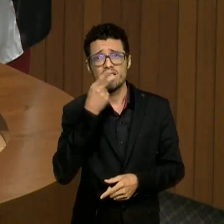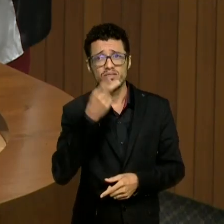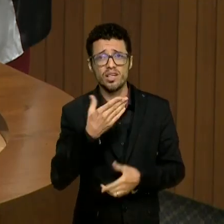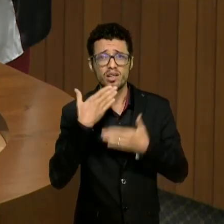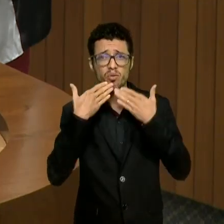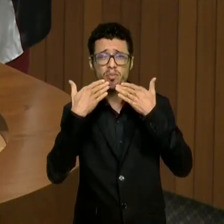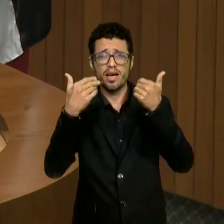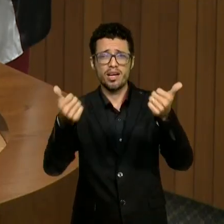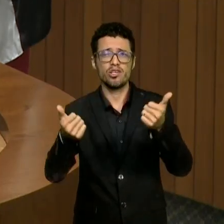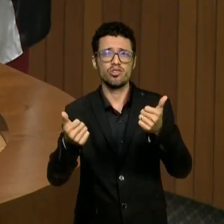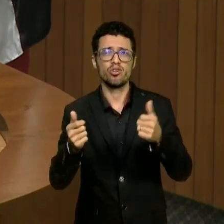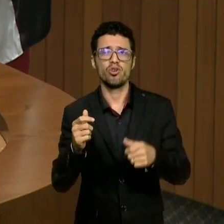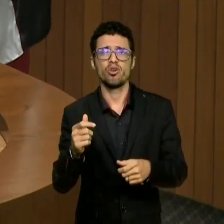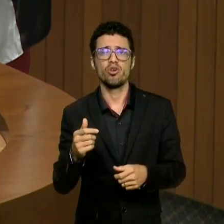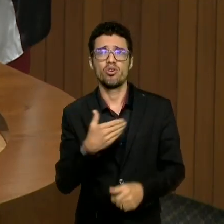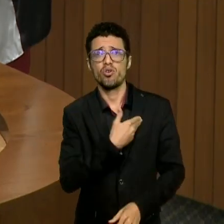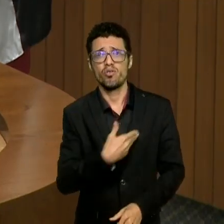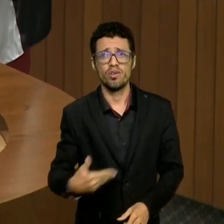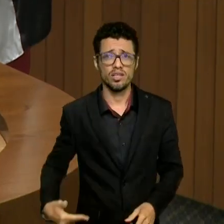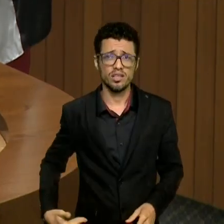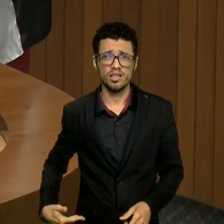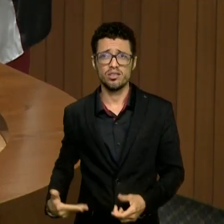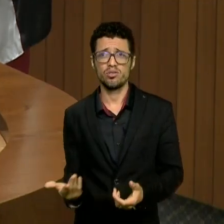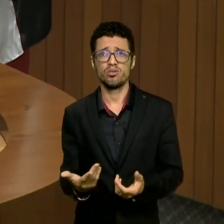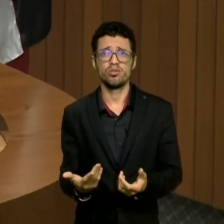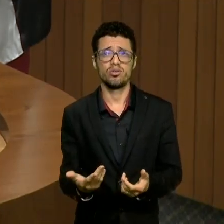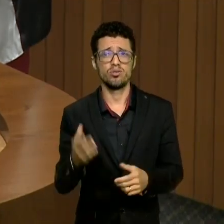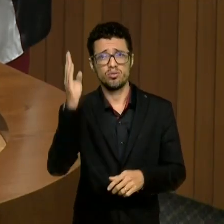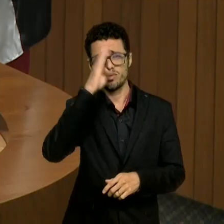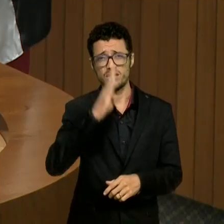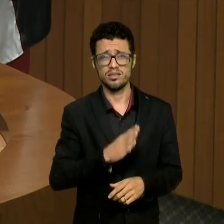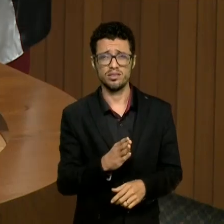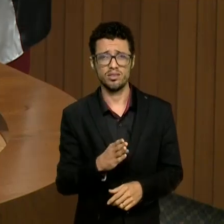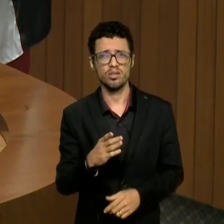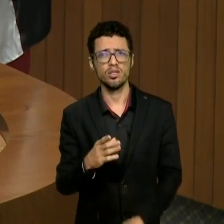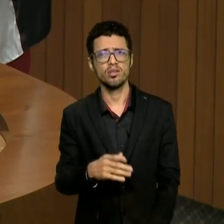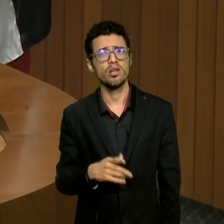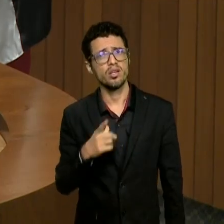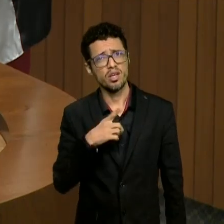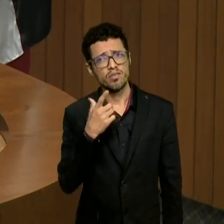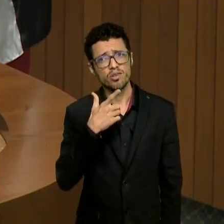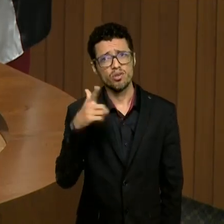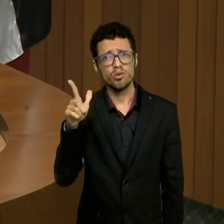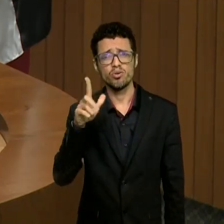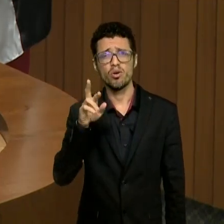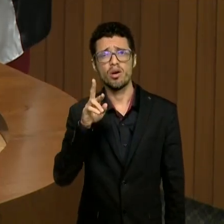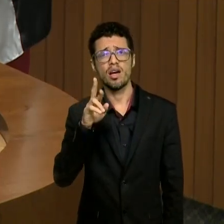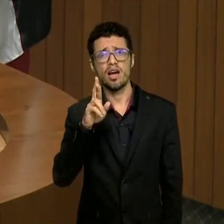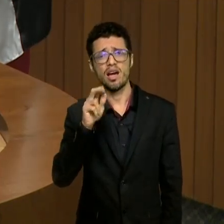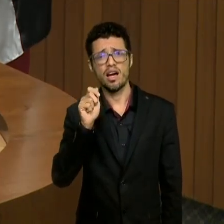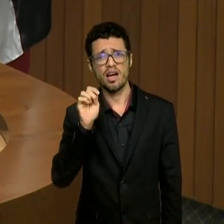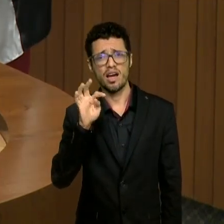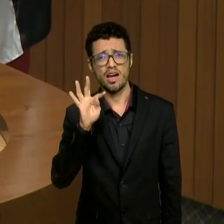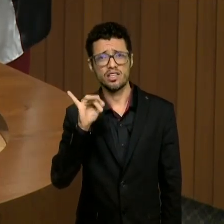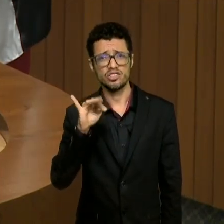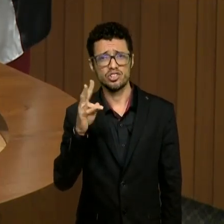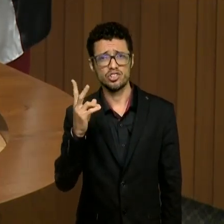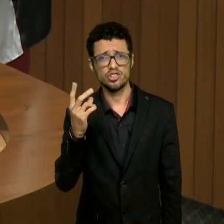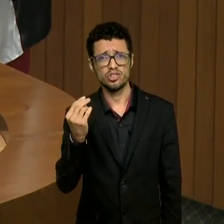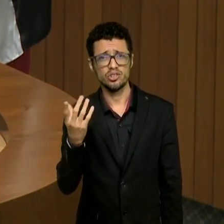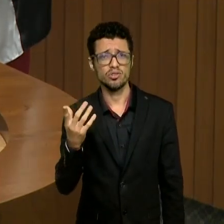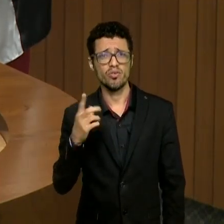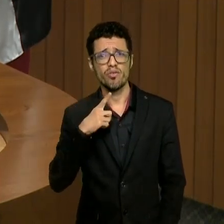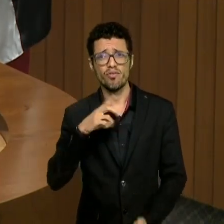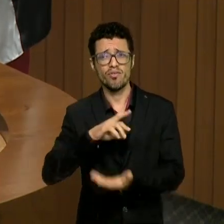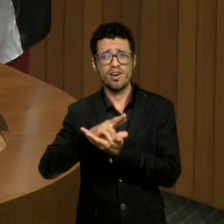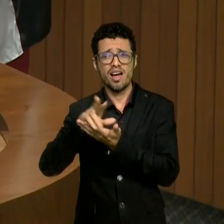Gente, Ratinho Júnior, Romeu Zema, tantos governadores, Ronaldo Caiado, tanta gente que fez muito mais